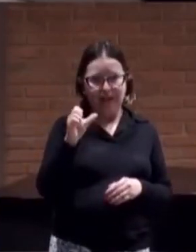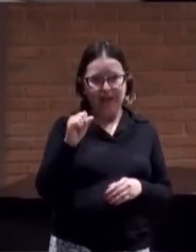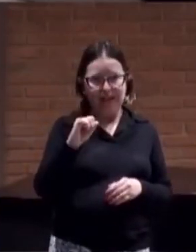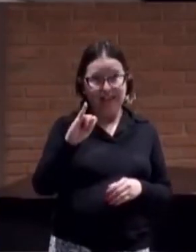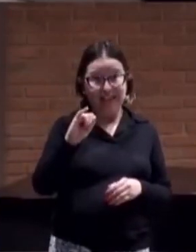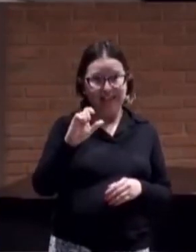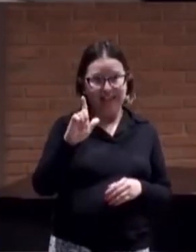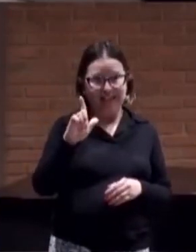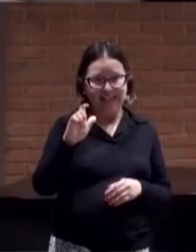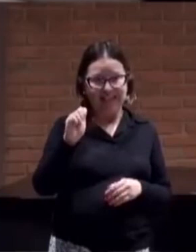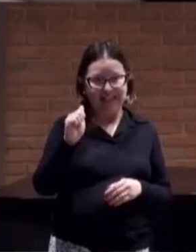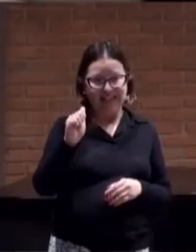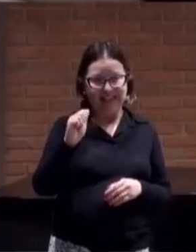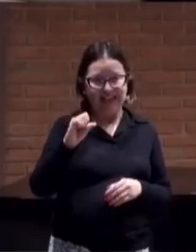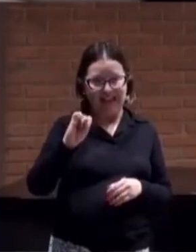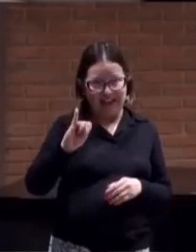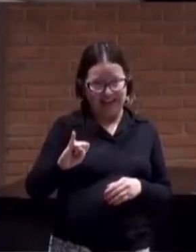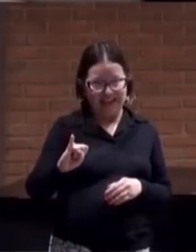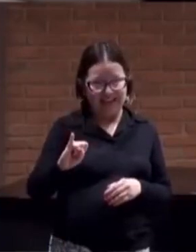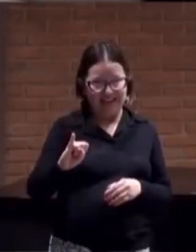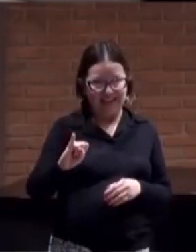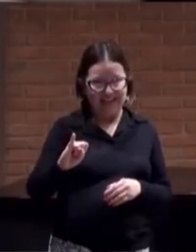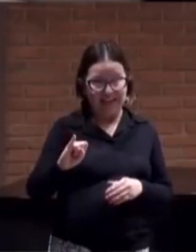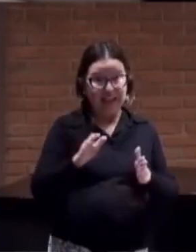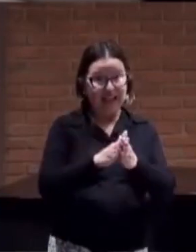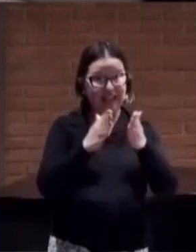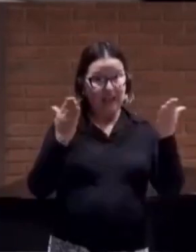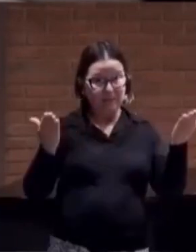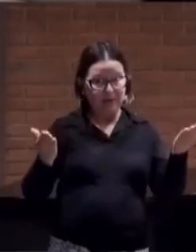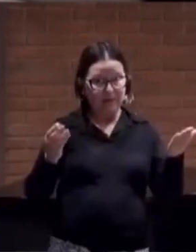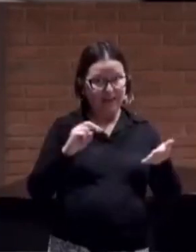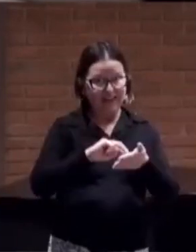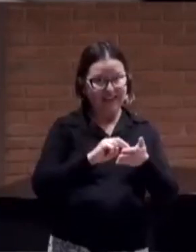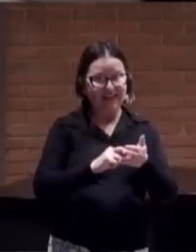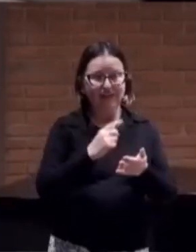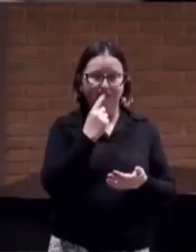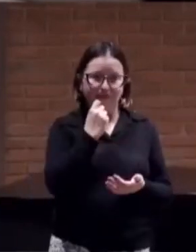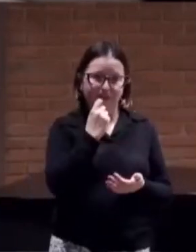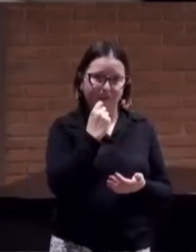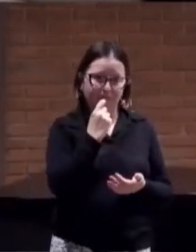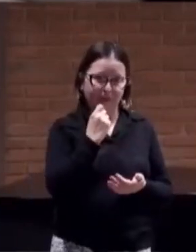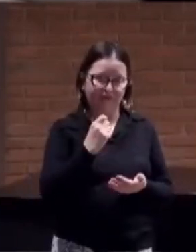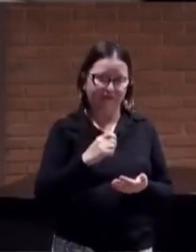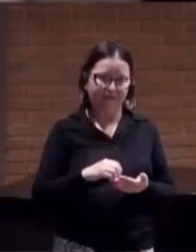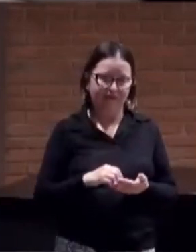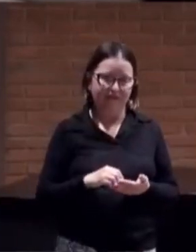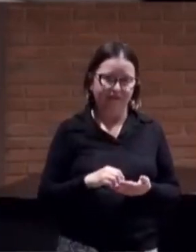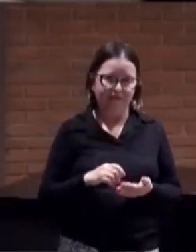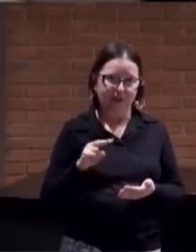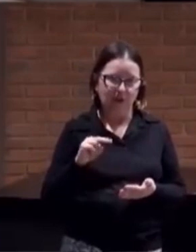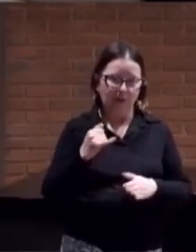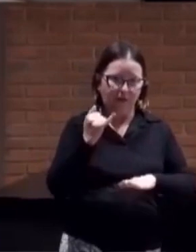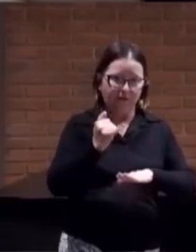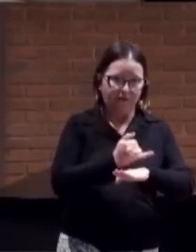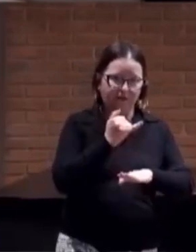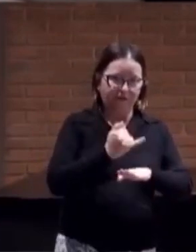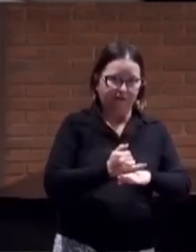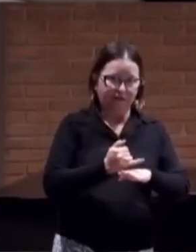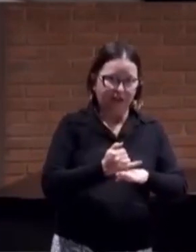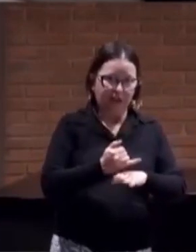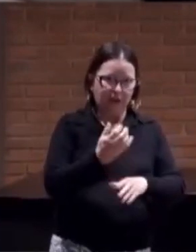E Barzilai, na Bíblia, significa vermelho como ferro em